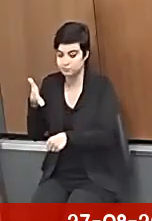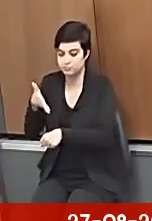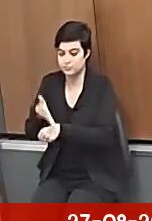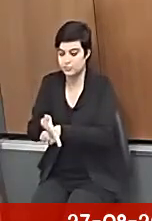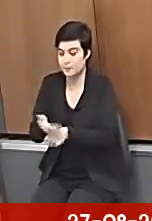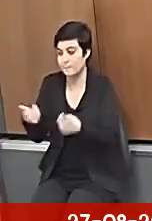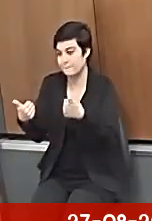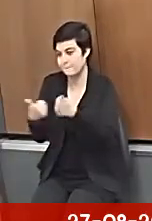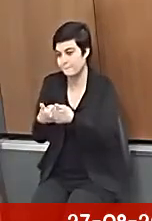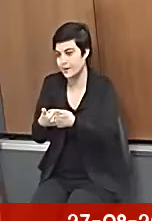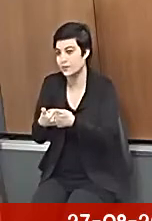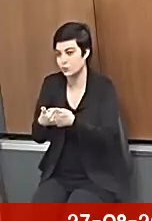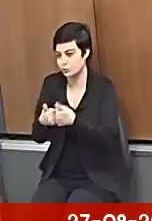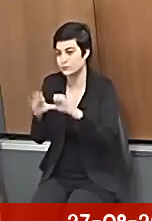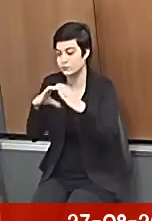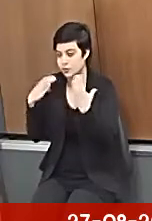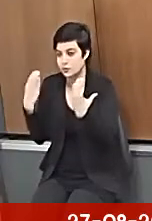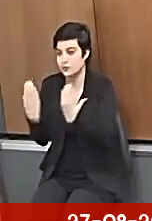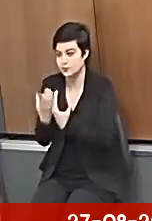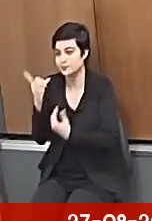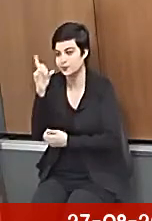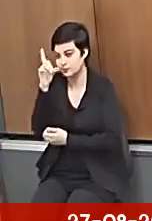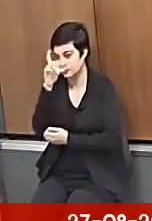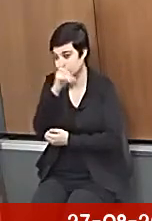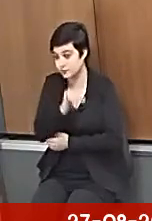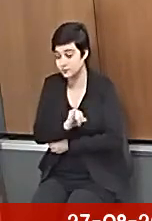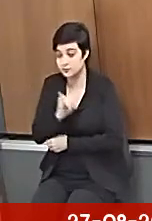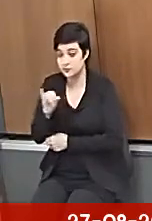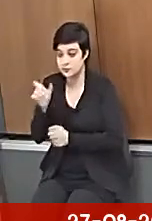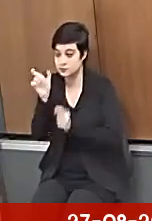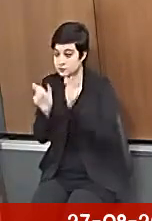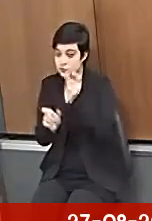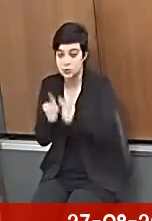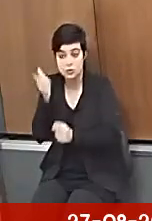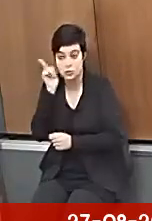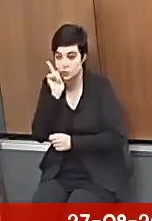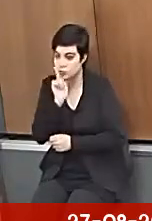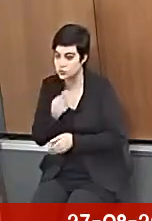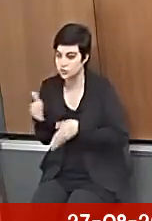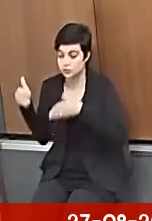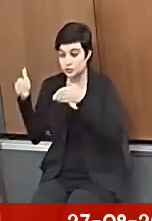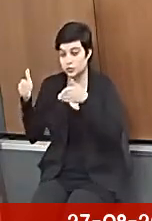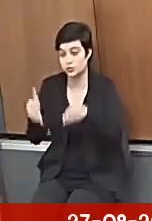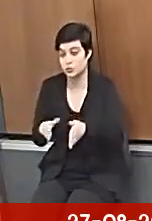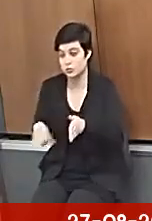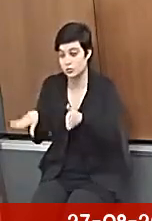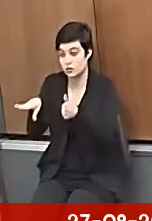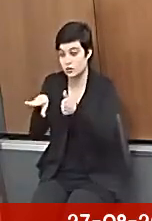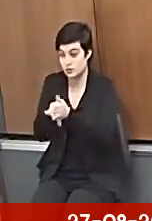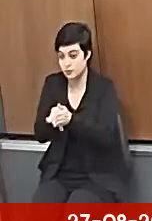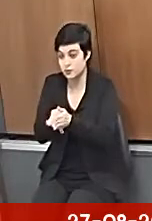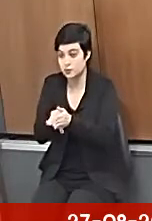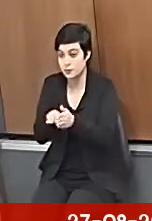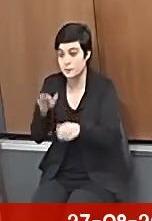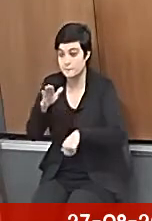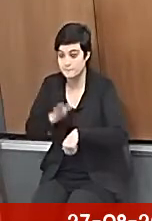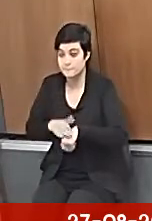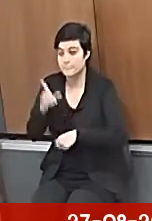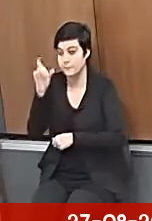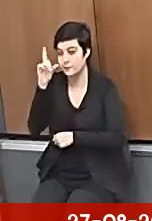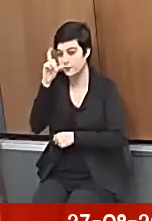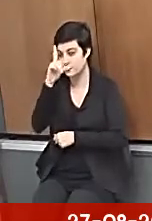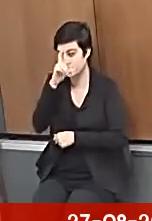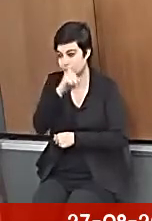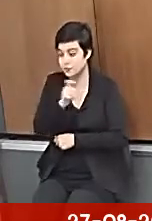ao estádio e que dificulta também que se a pessoa não conseguir chegar ao estádio e colocar no estacionamento do mineirão é mais uma dificuldade